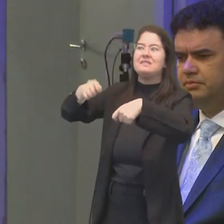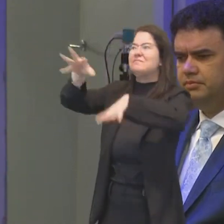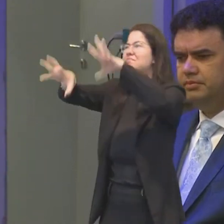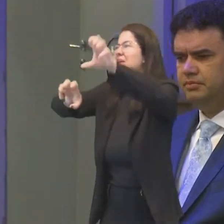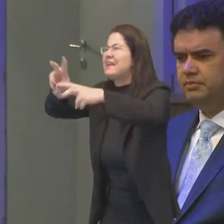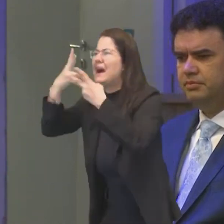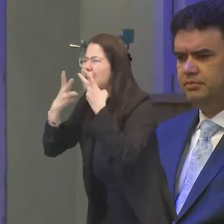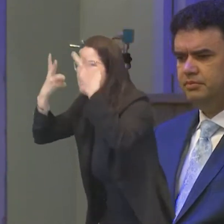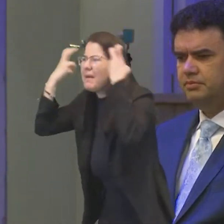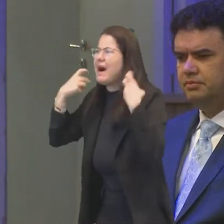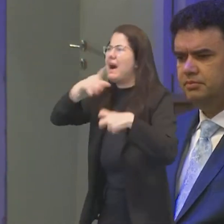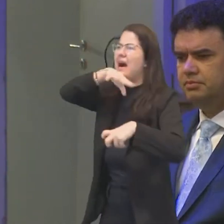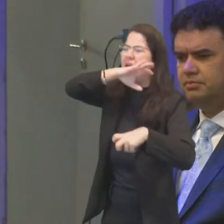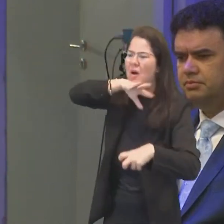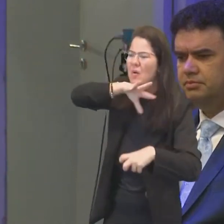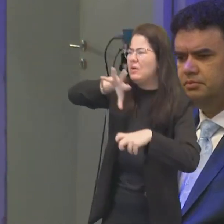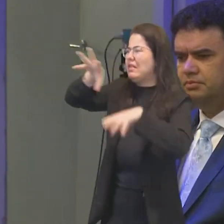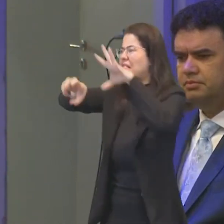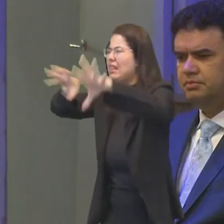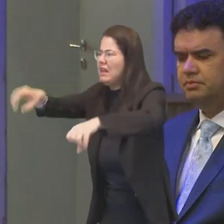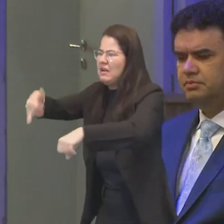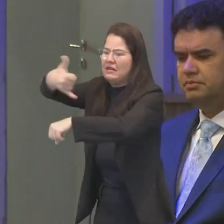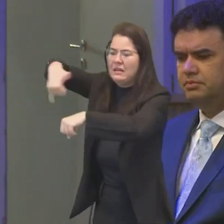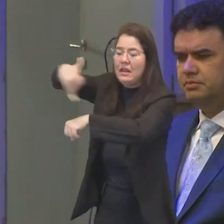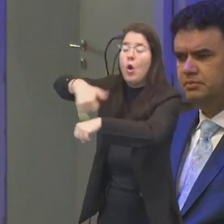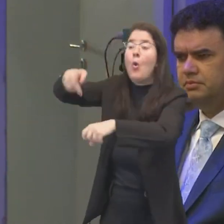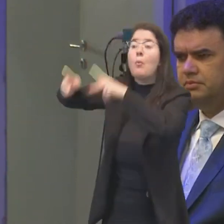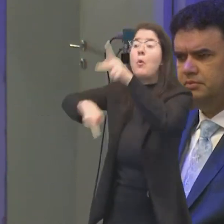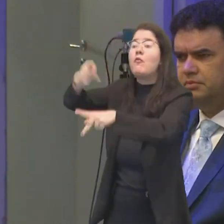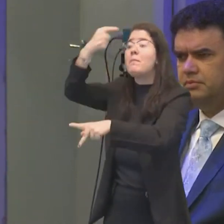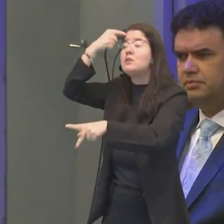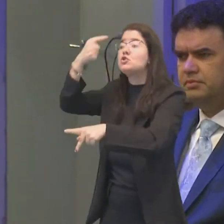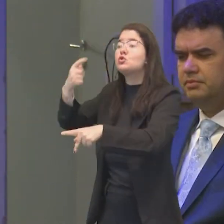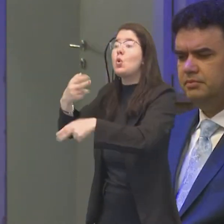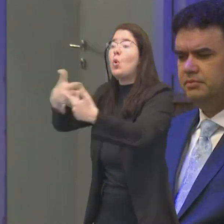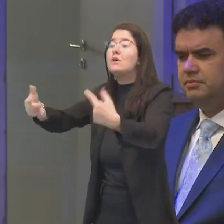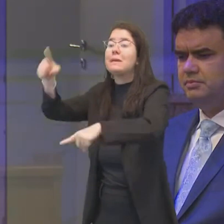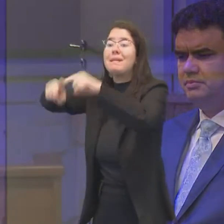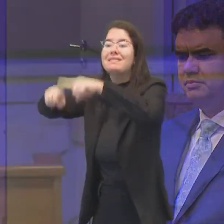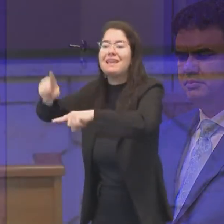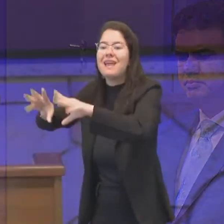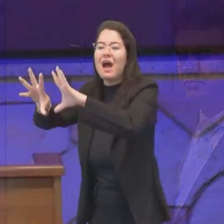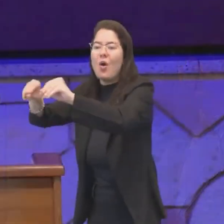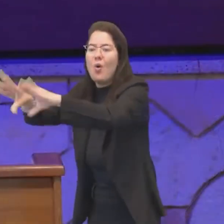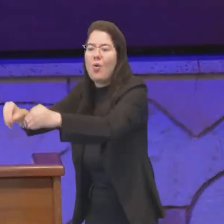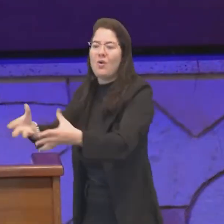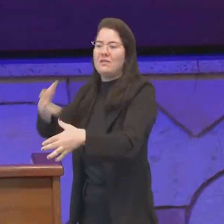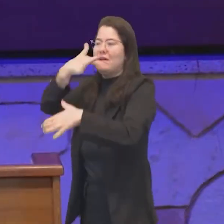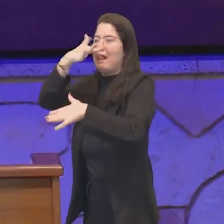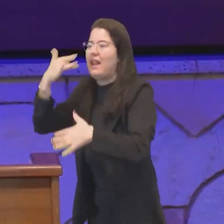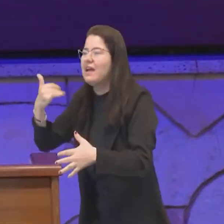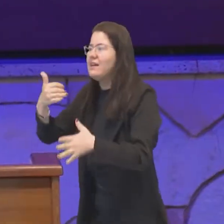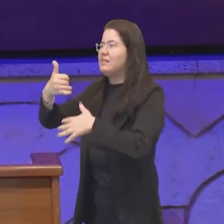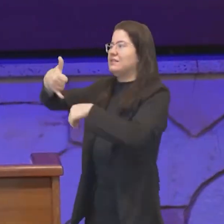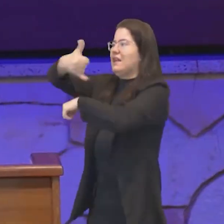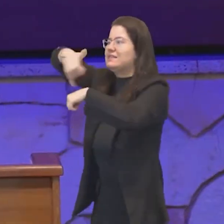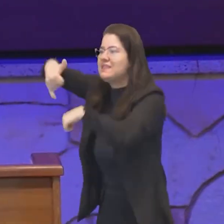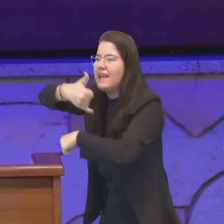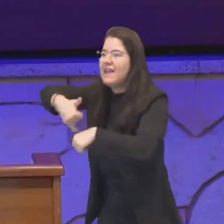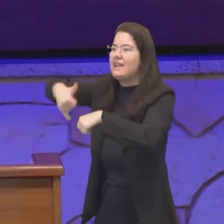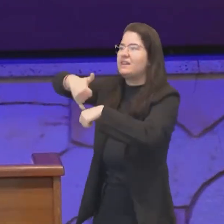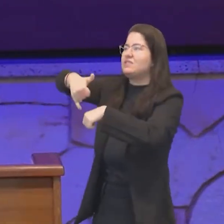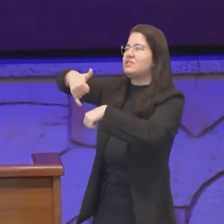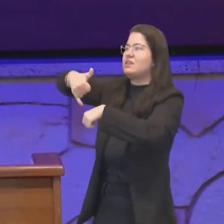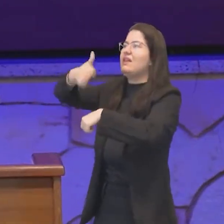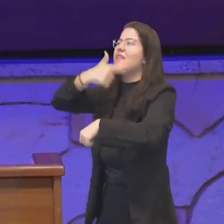milhares, 2 milhares, ao invés disso, aquilo, ao invés de farinha, sal, incenso e azeite, ele vai pedir passas,